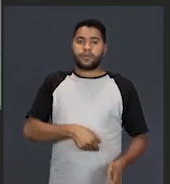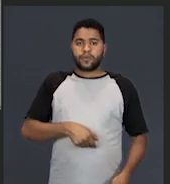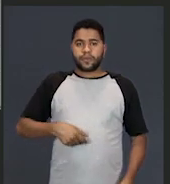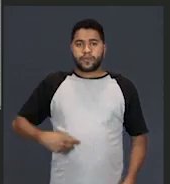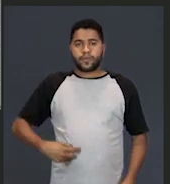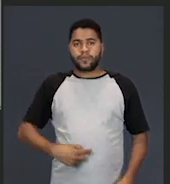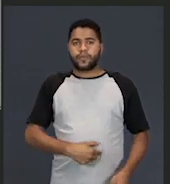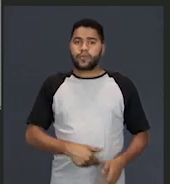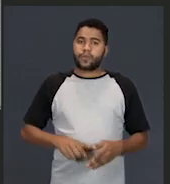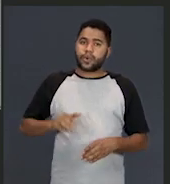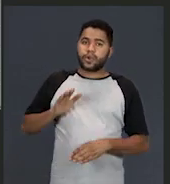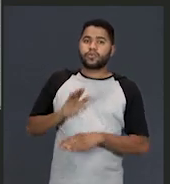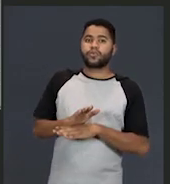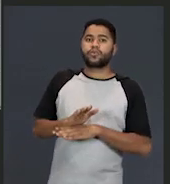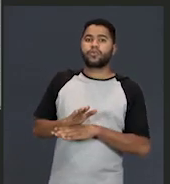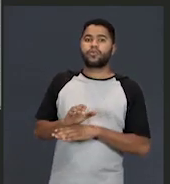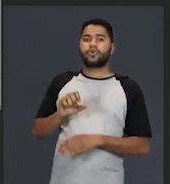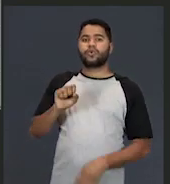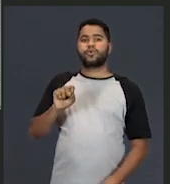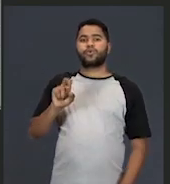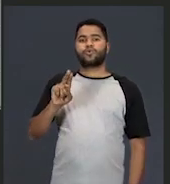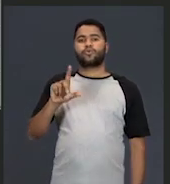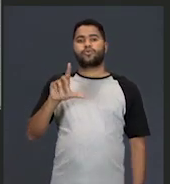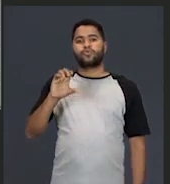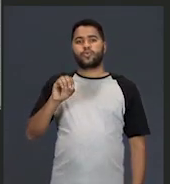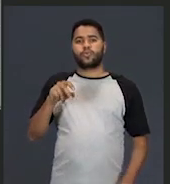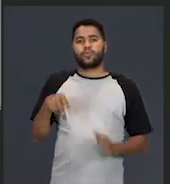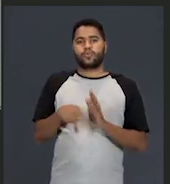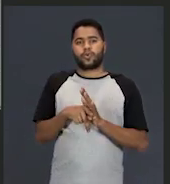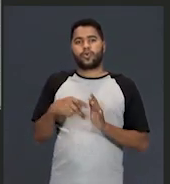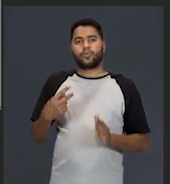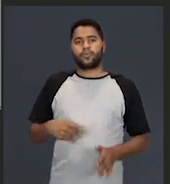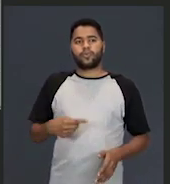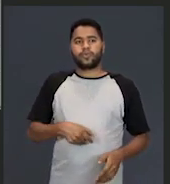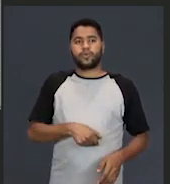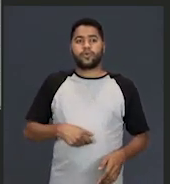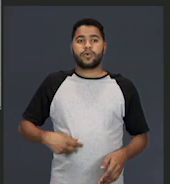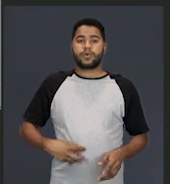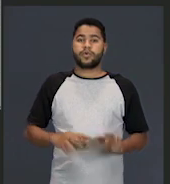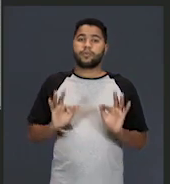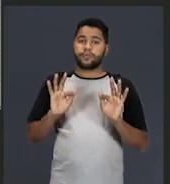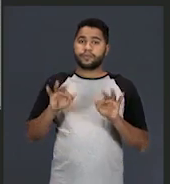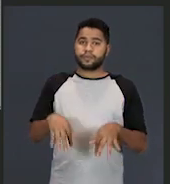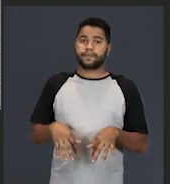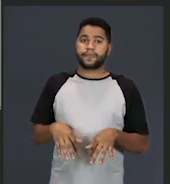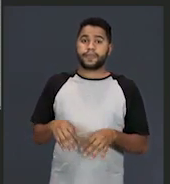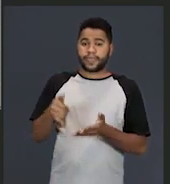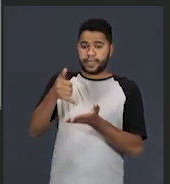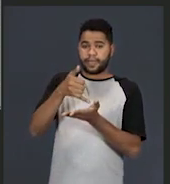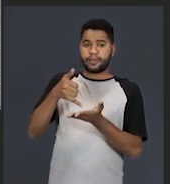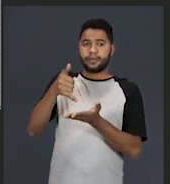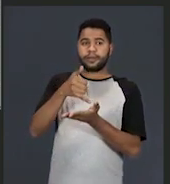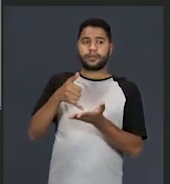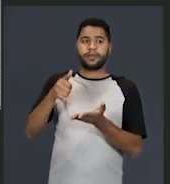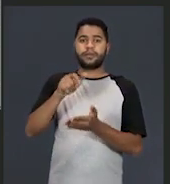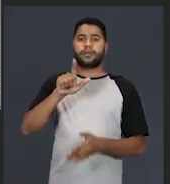do pâncreas e do suco do intestino, tá? E para finalizar, a gordura, que são as